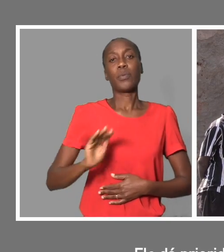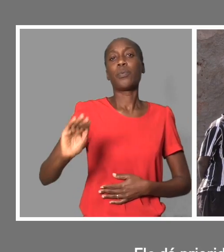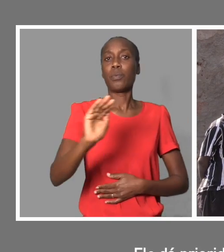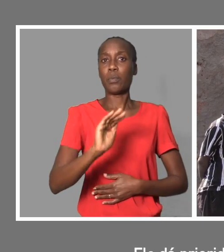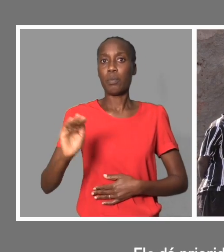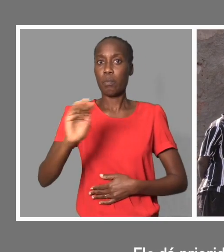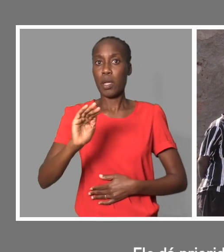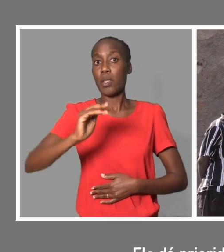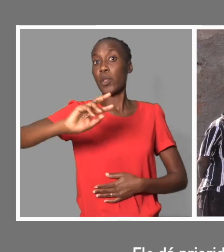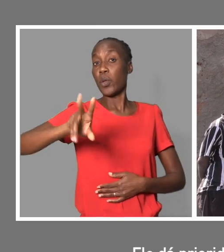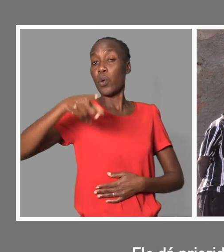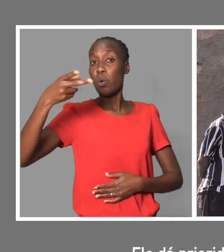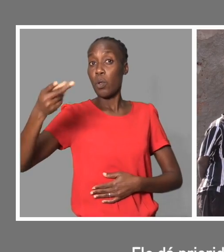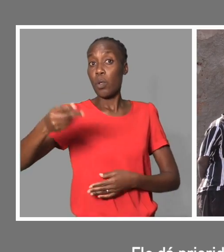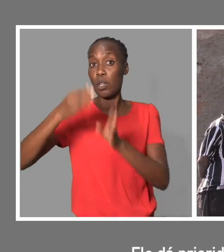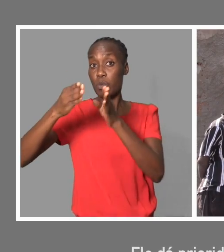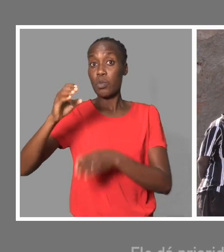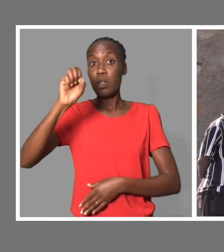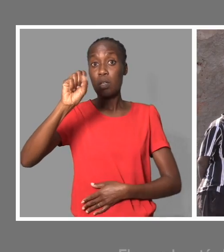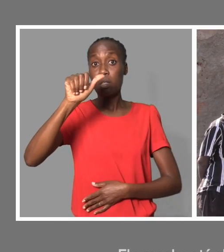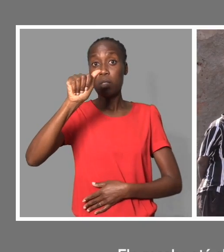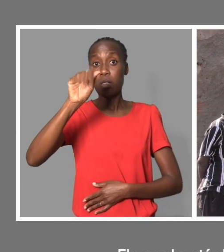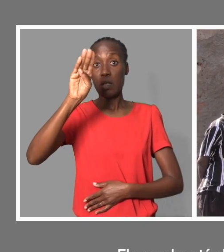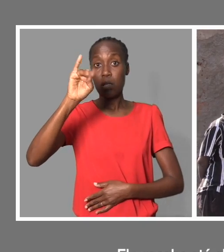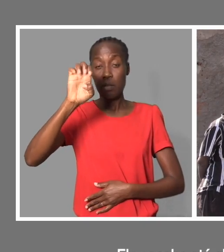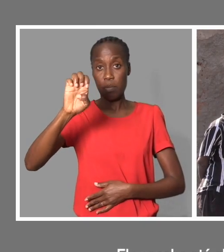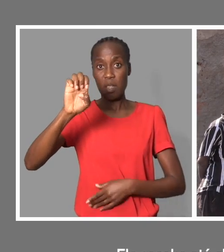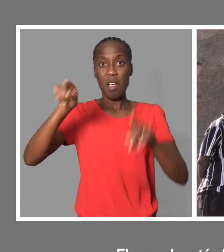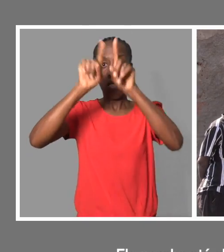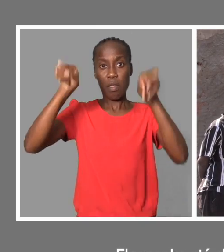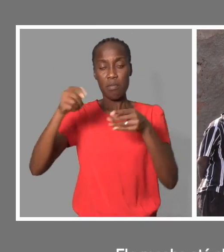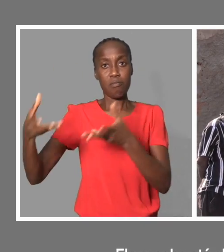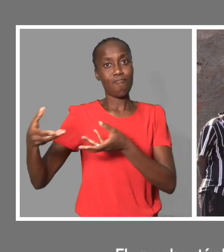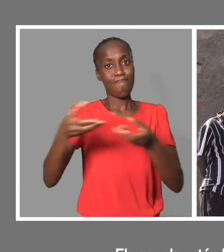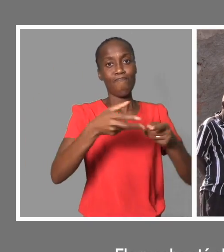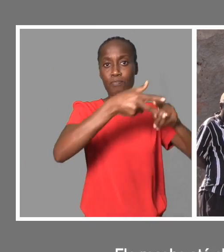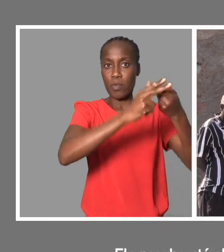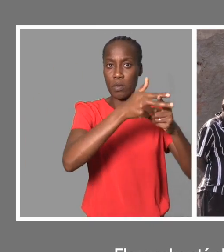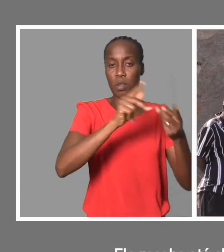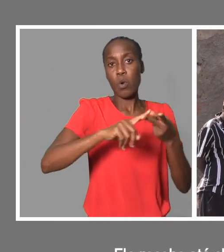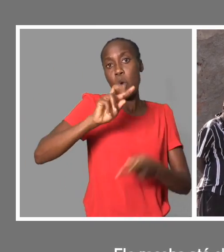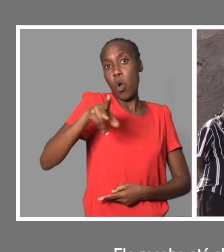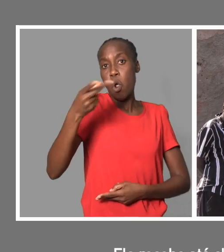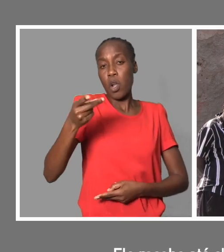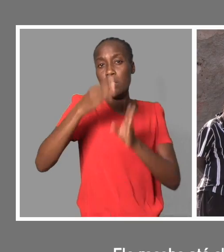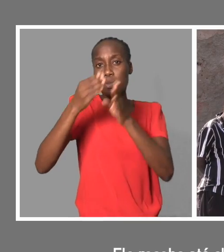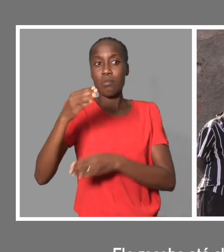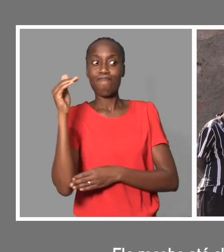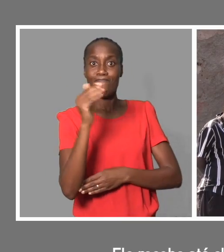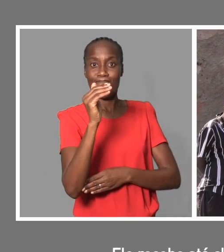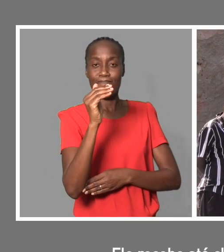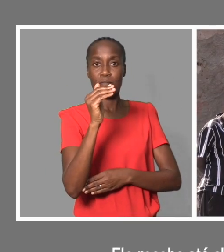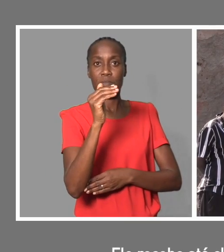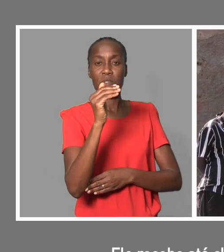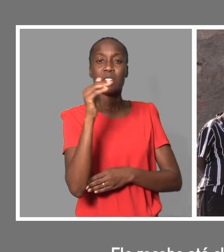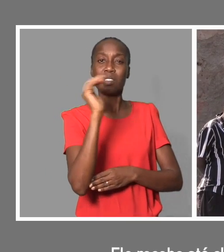É por isso que as pessoas gostam muito dele. Ele recebe até clientes de outros bairros. Às vezes é solicitado